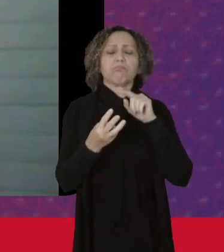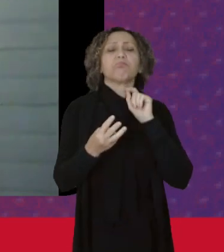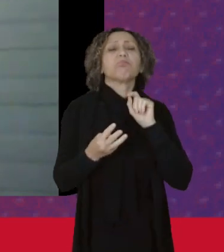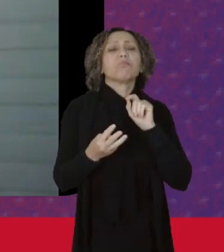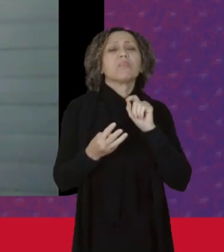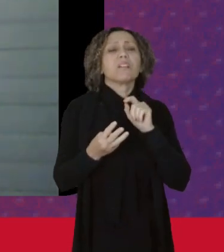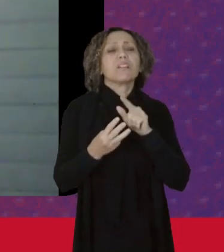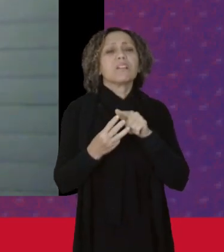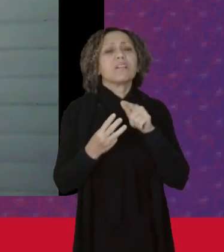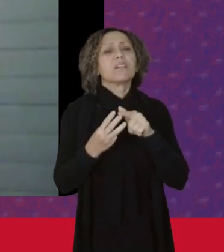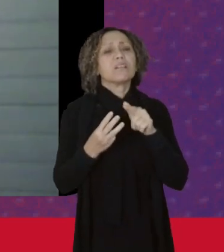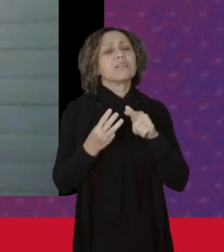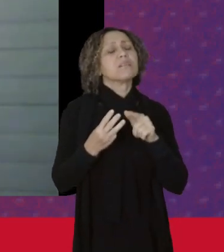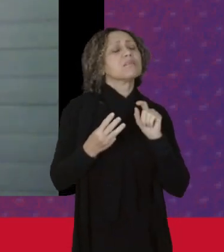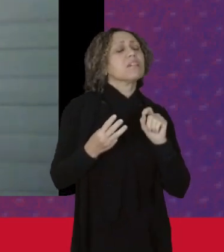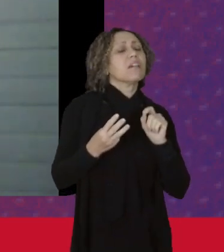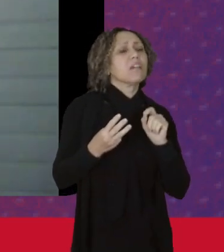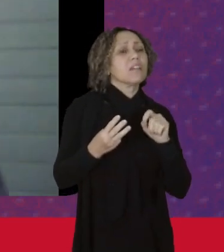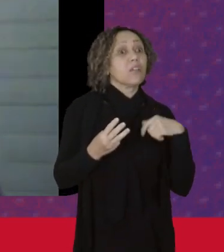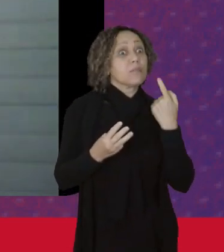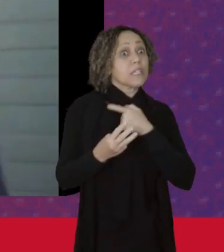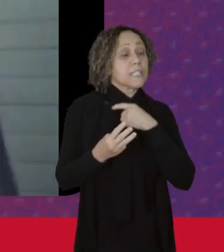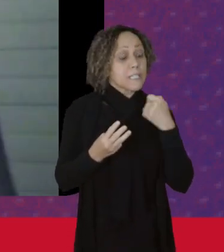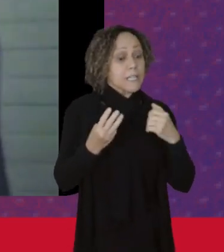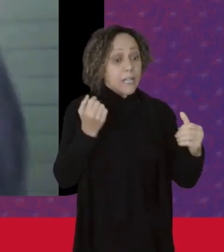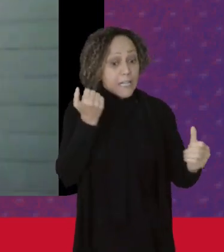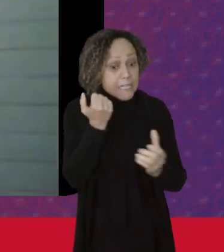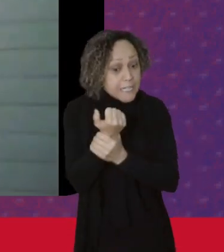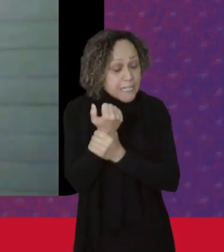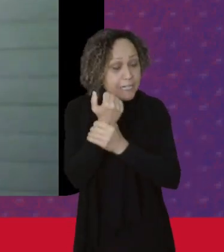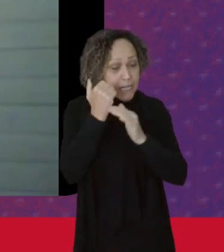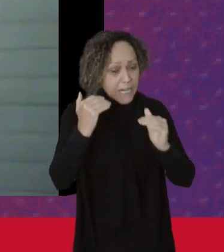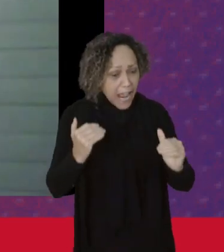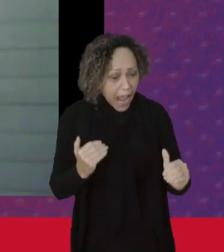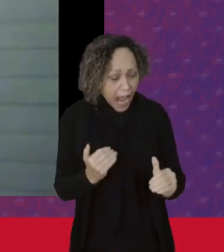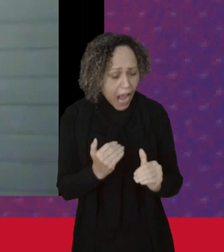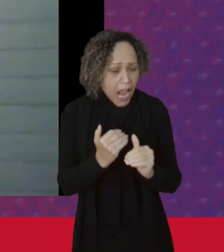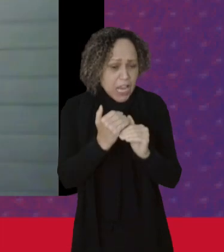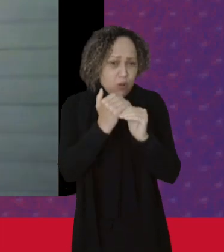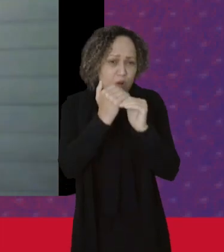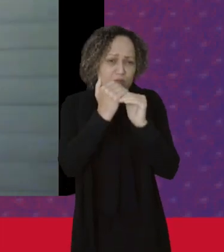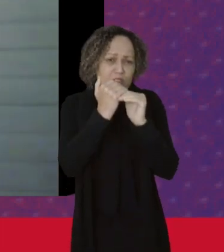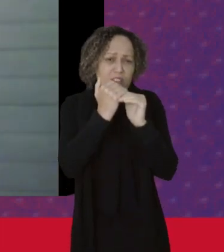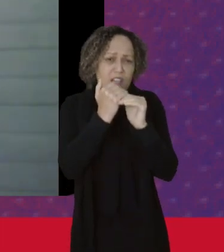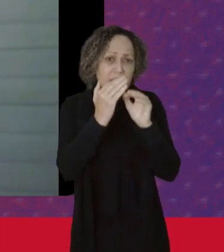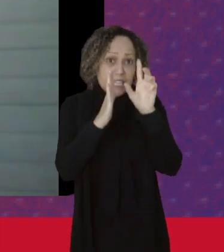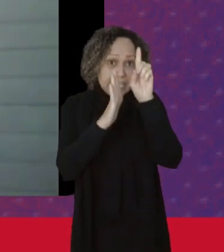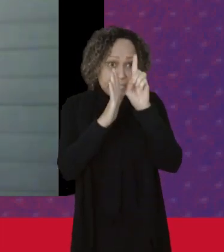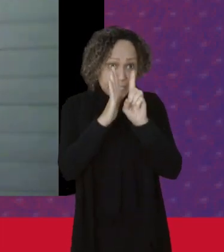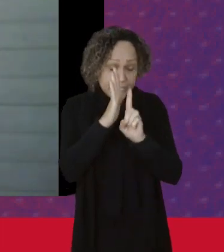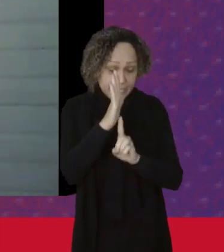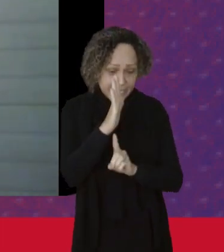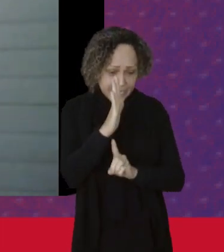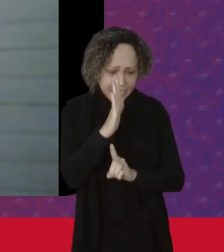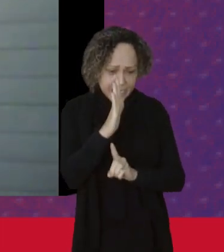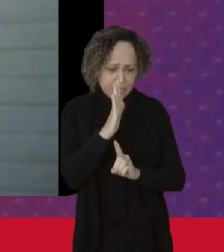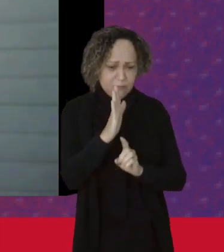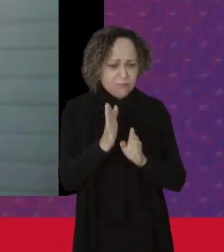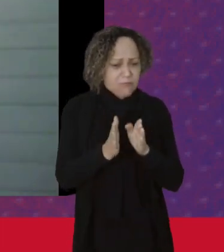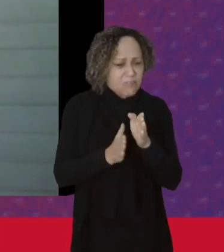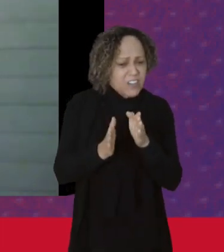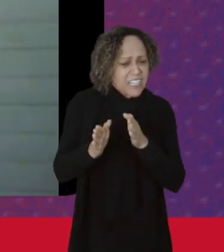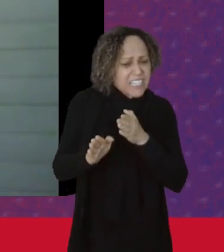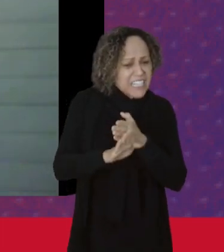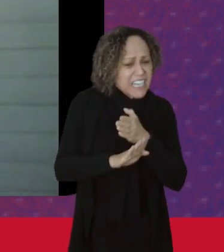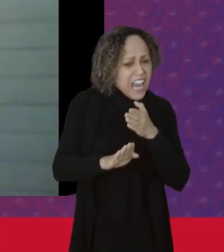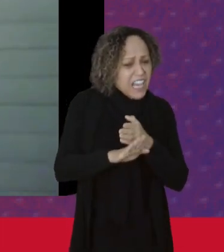a gente precisa, né, garantir uma igualdade de direitos, de acesso à